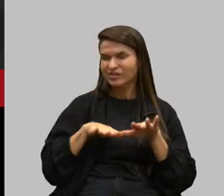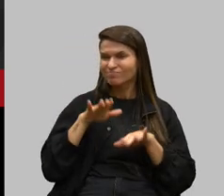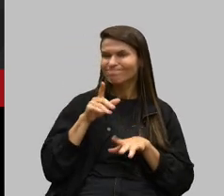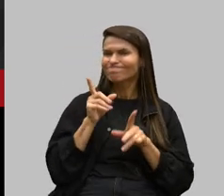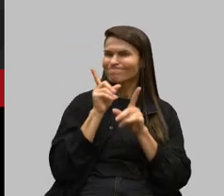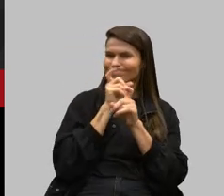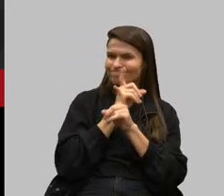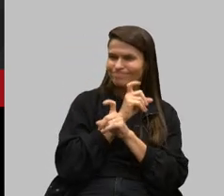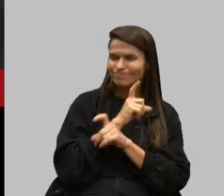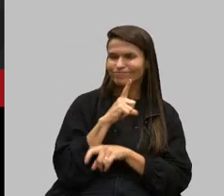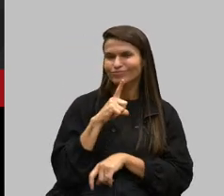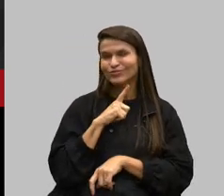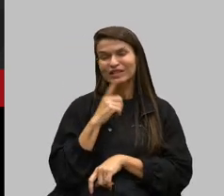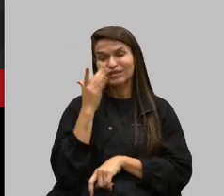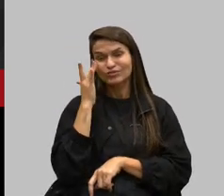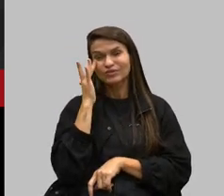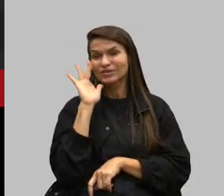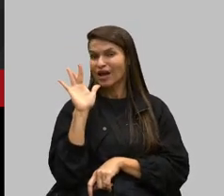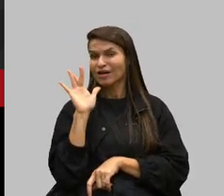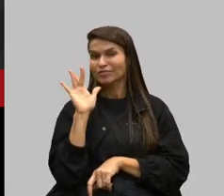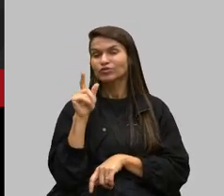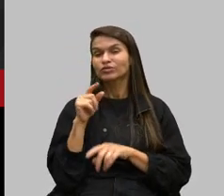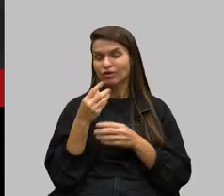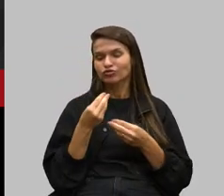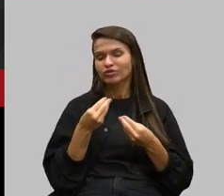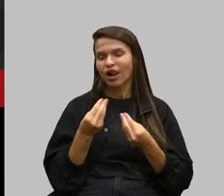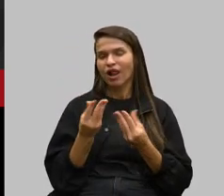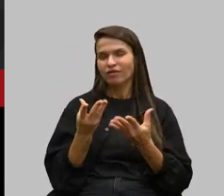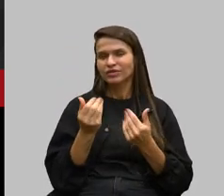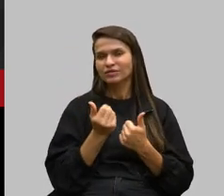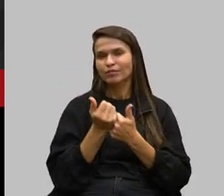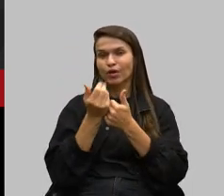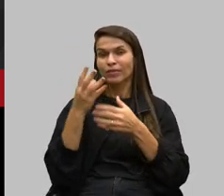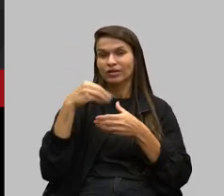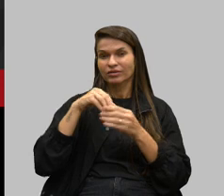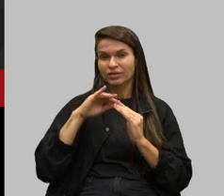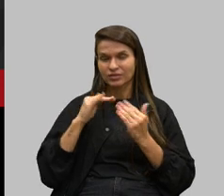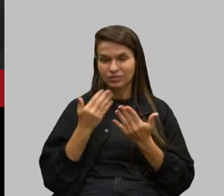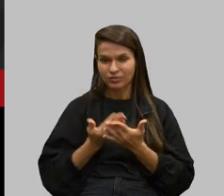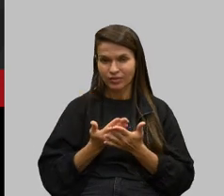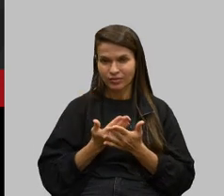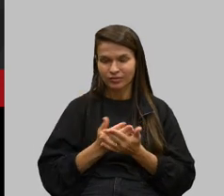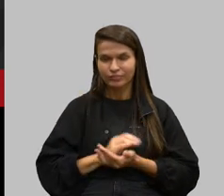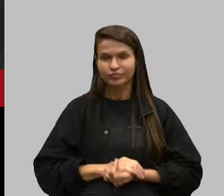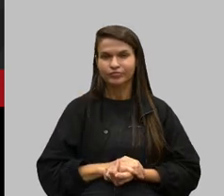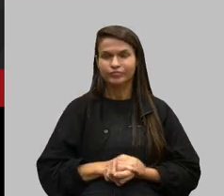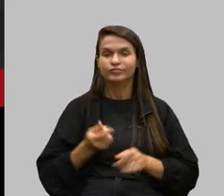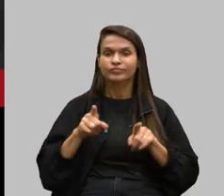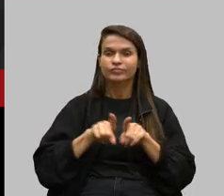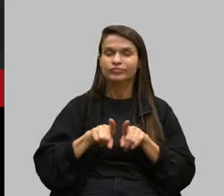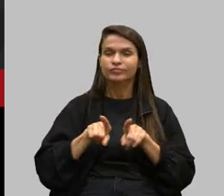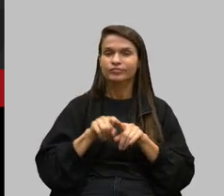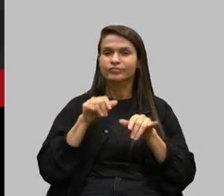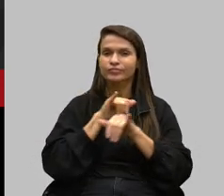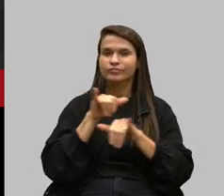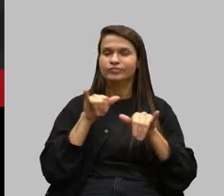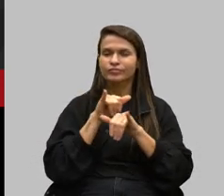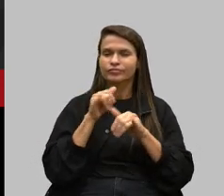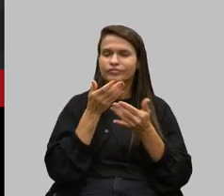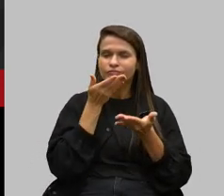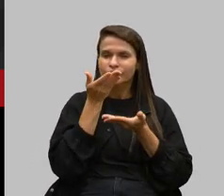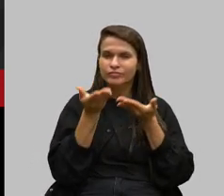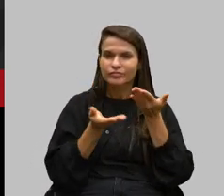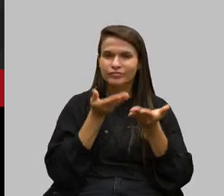por uma dificuldade e ela não sabe então a gente tá levando esse auxílio para dentro da escola eh também uma campanha ali de terapias